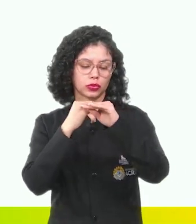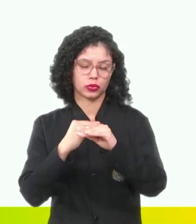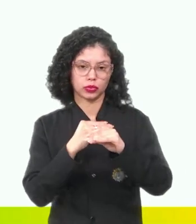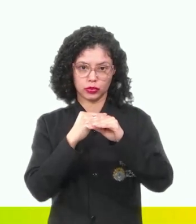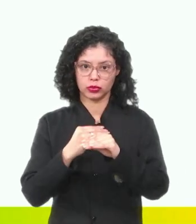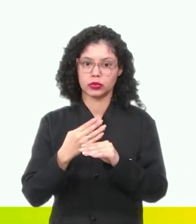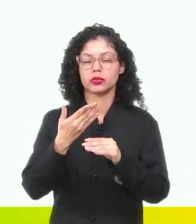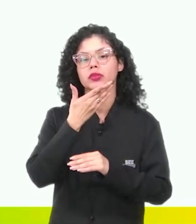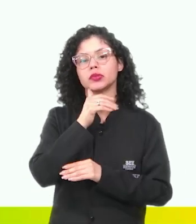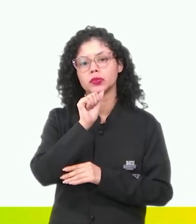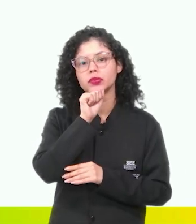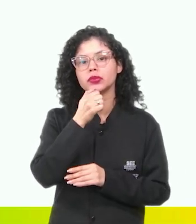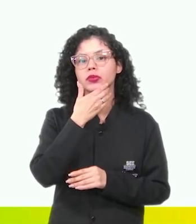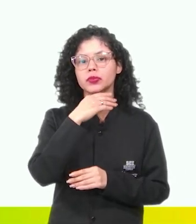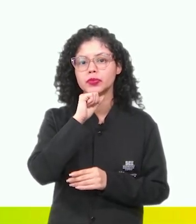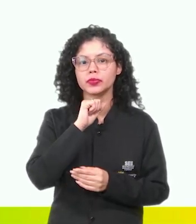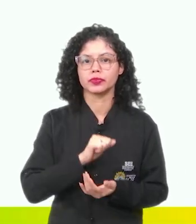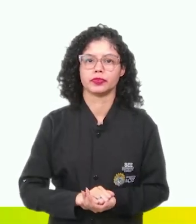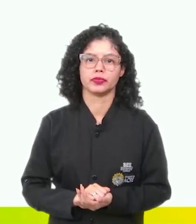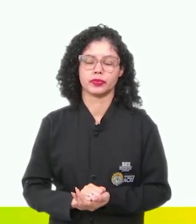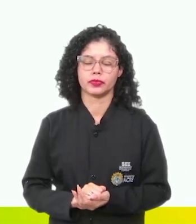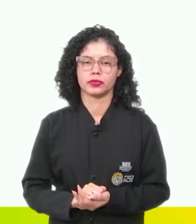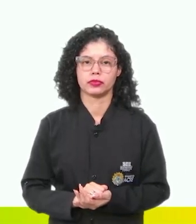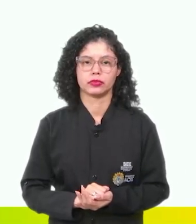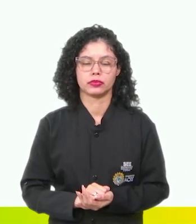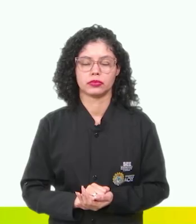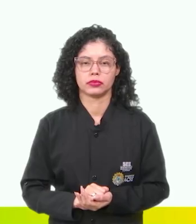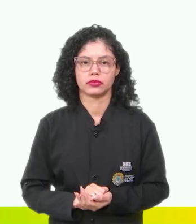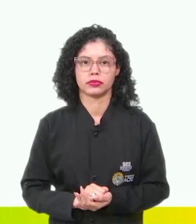os pais? Vzão,